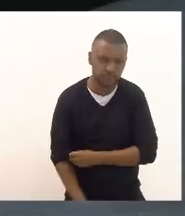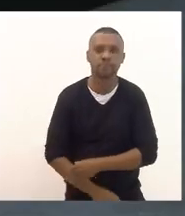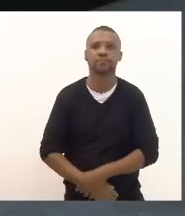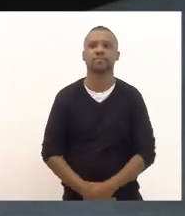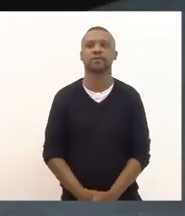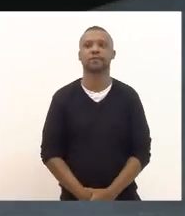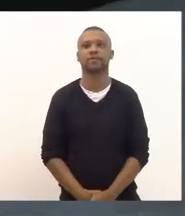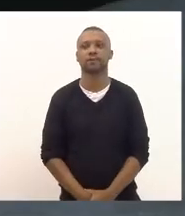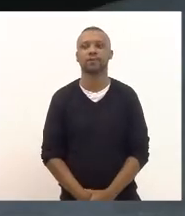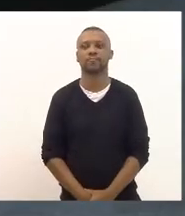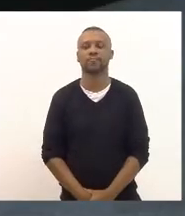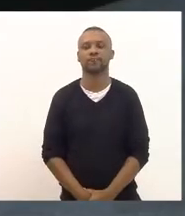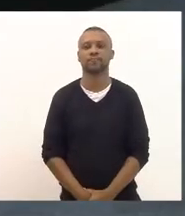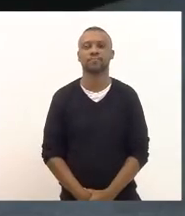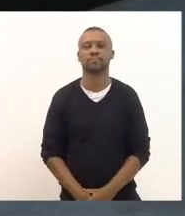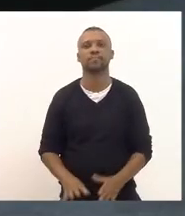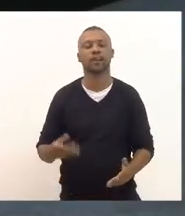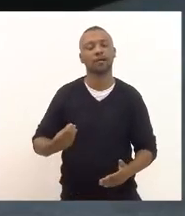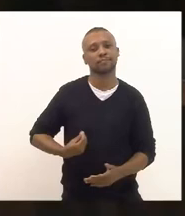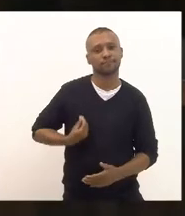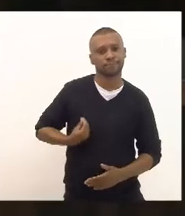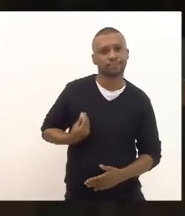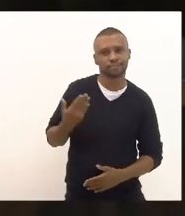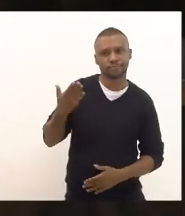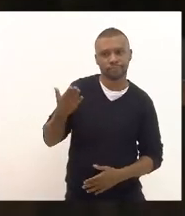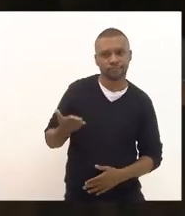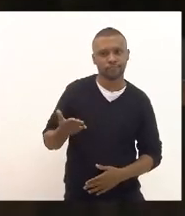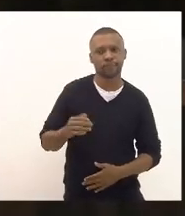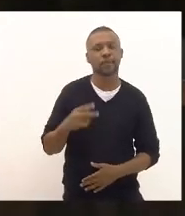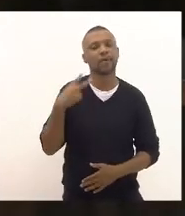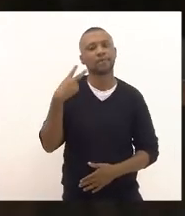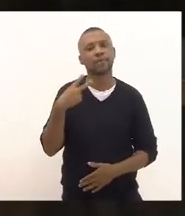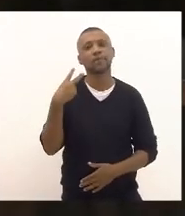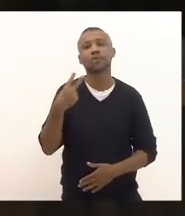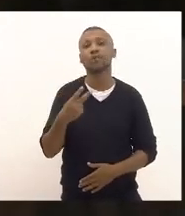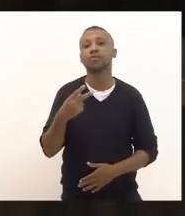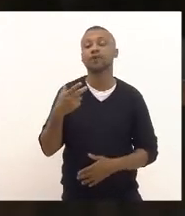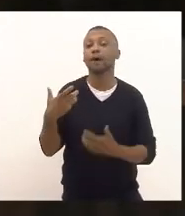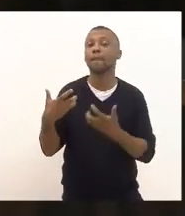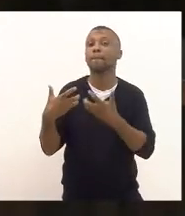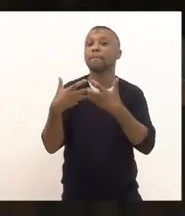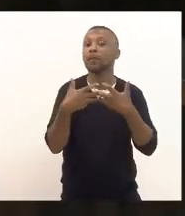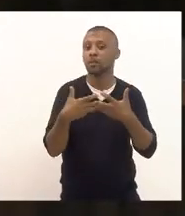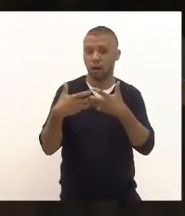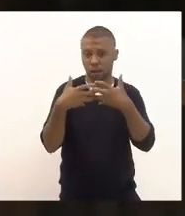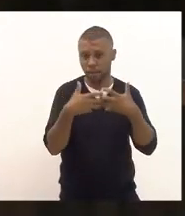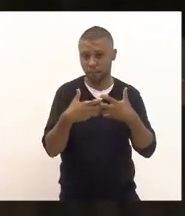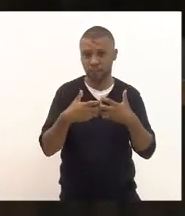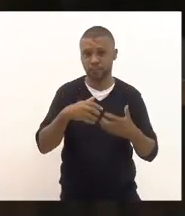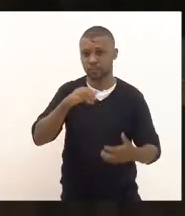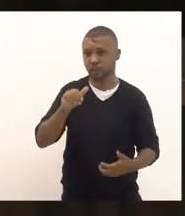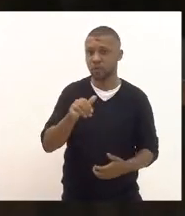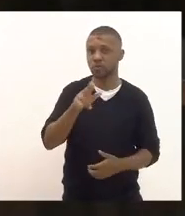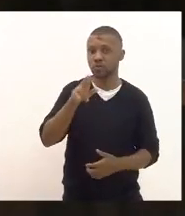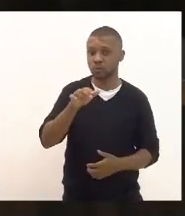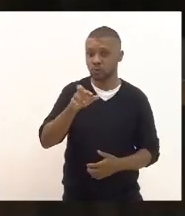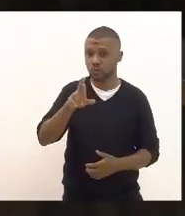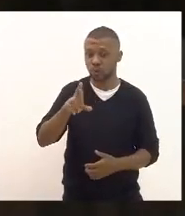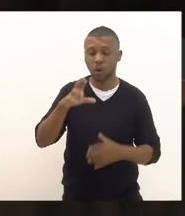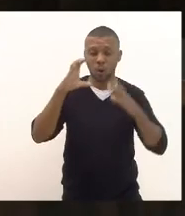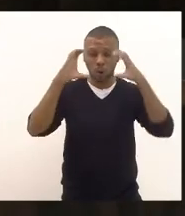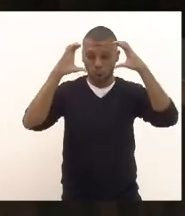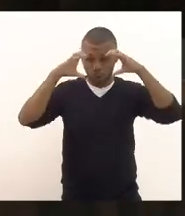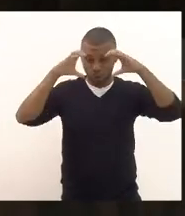e aqui o apresent o vereador de Petrópolis Vereador Júnior coruja seja